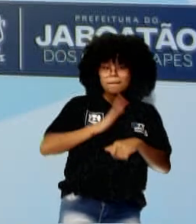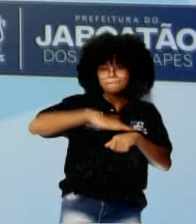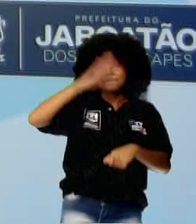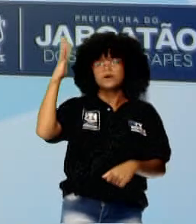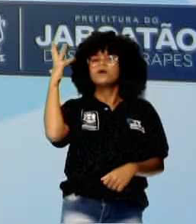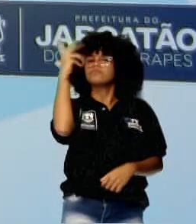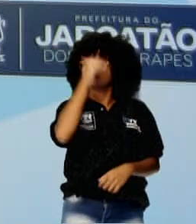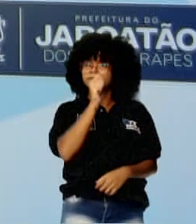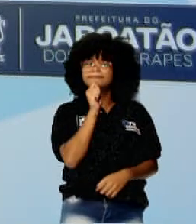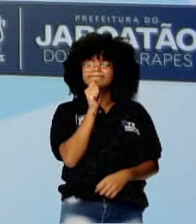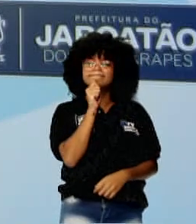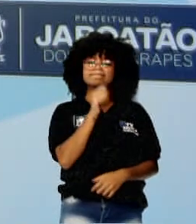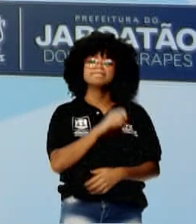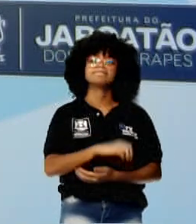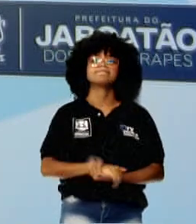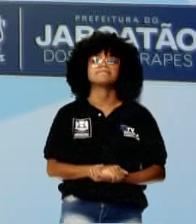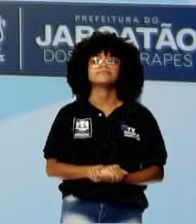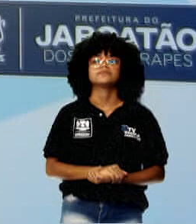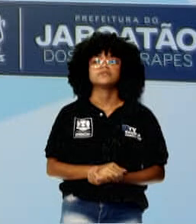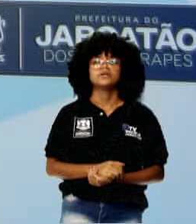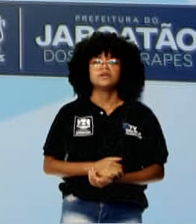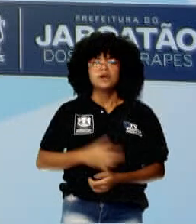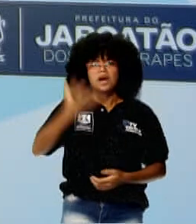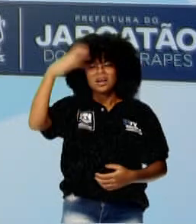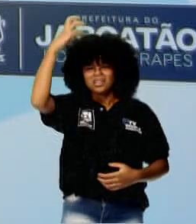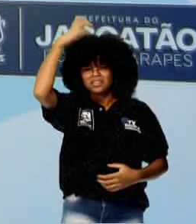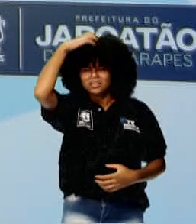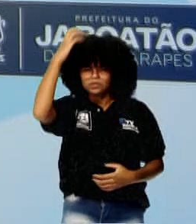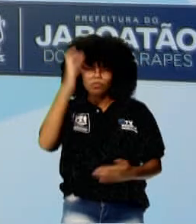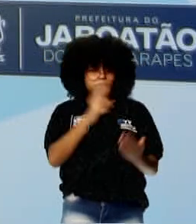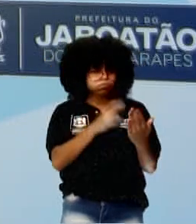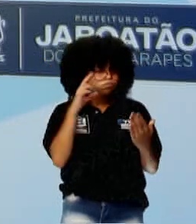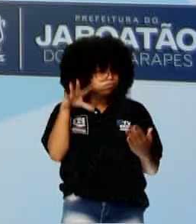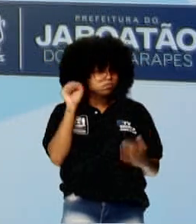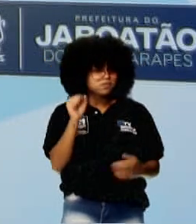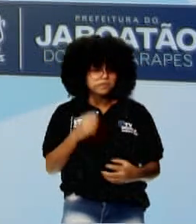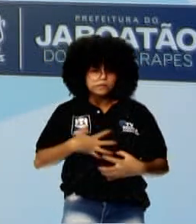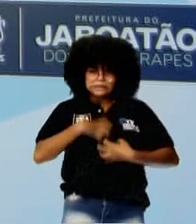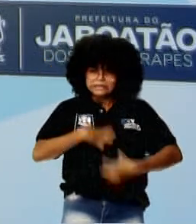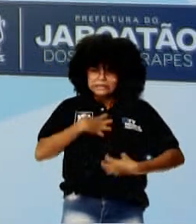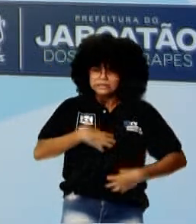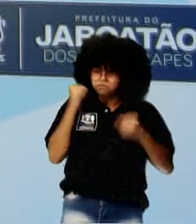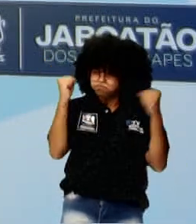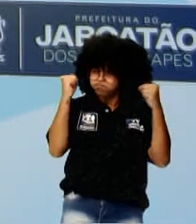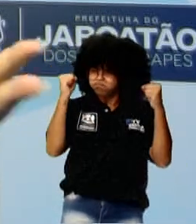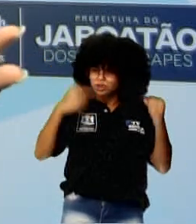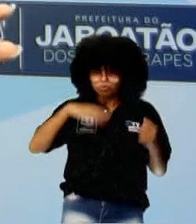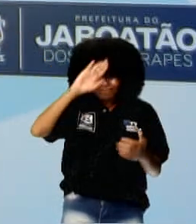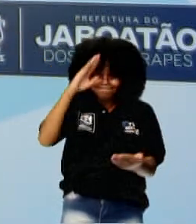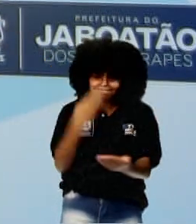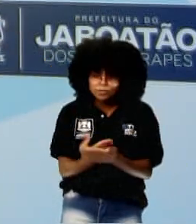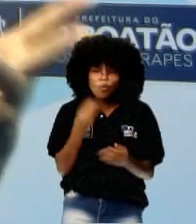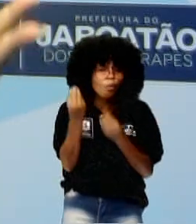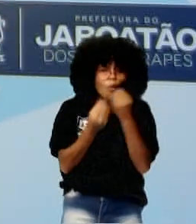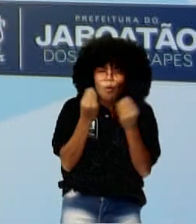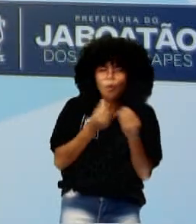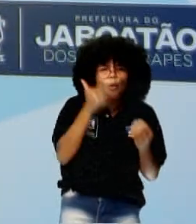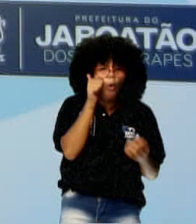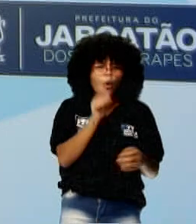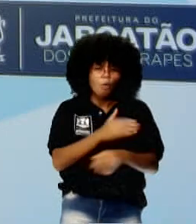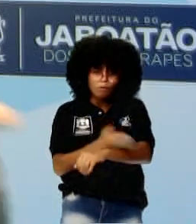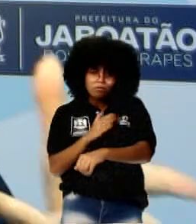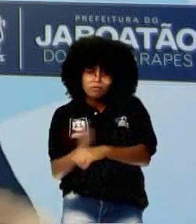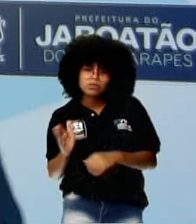ainda. Ai, a rainha, quando viu aquela resposta, falou: não acredito, como é que Branca de Neve escapou? Eu